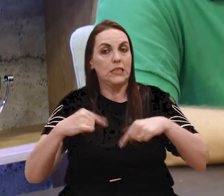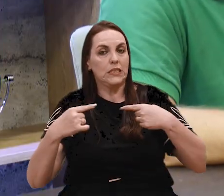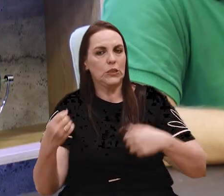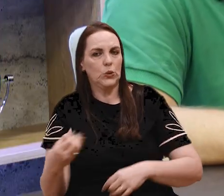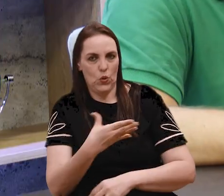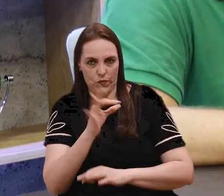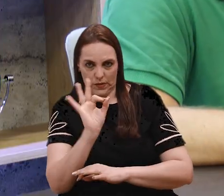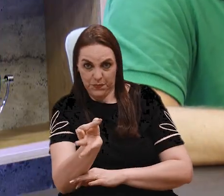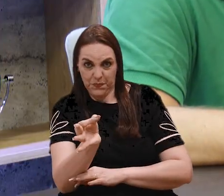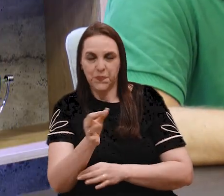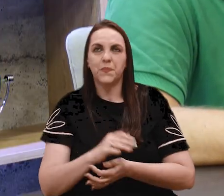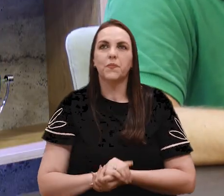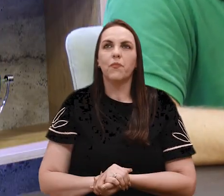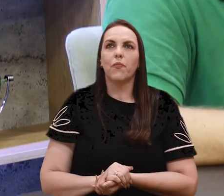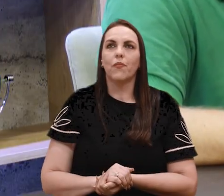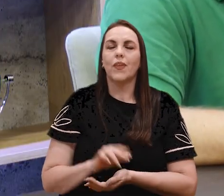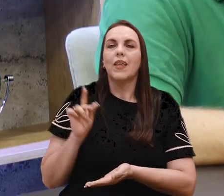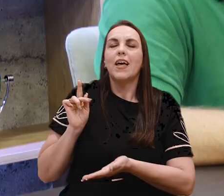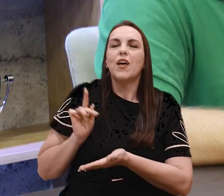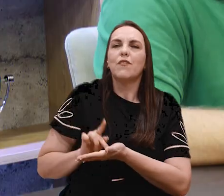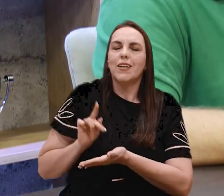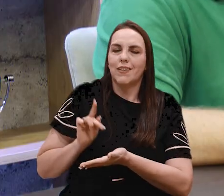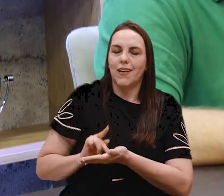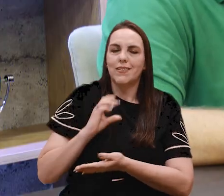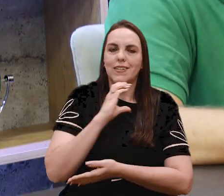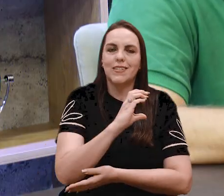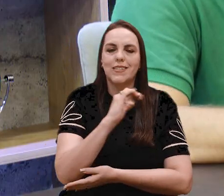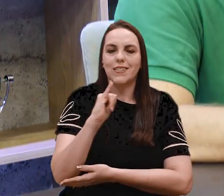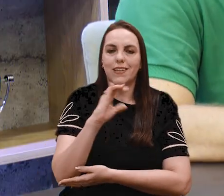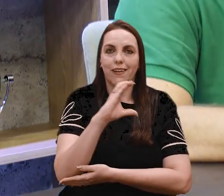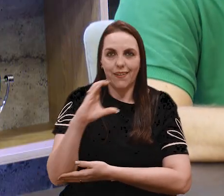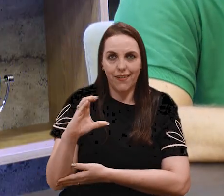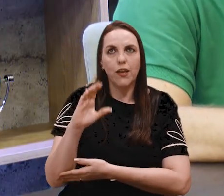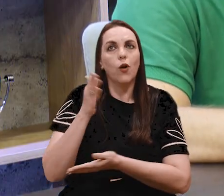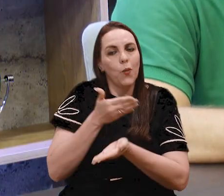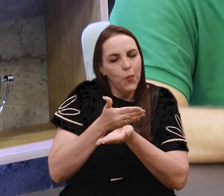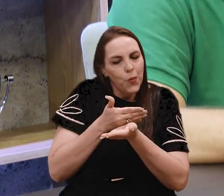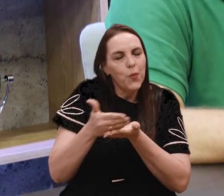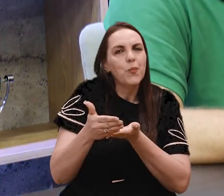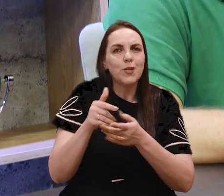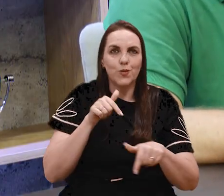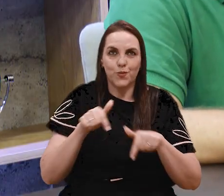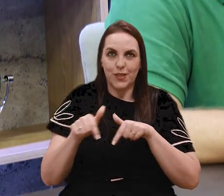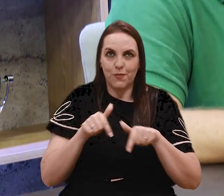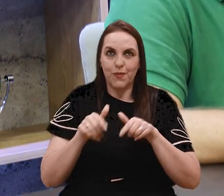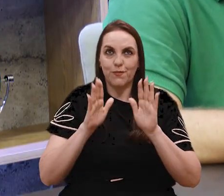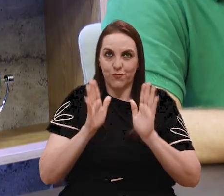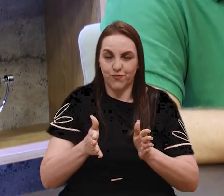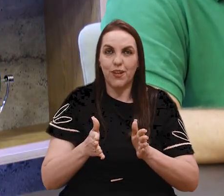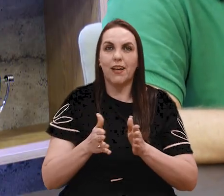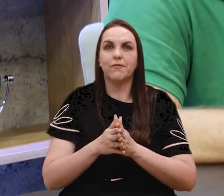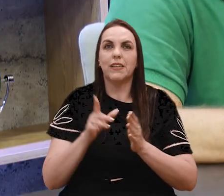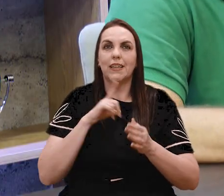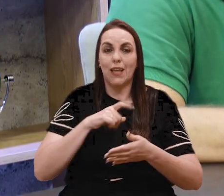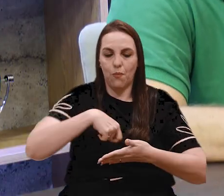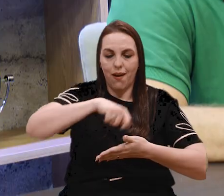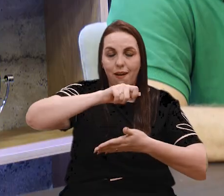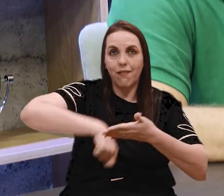a SIC, ela já começa, a atuação da SIC tem uma ata de 23 de